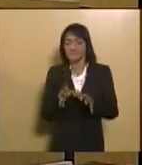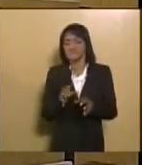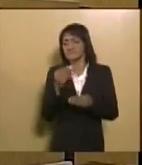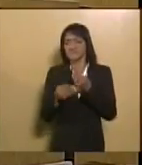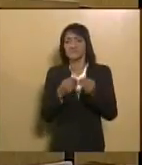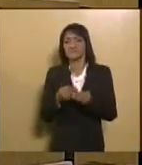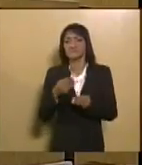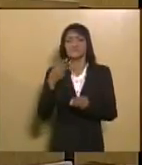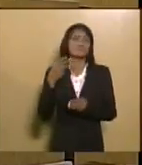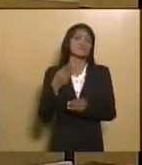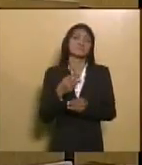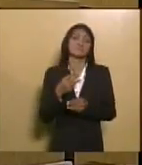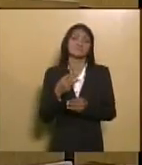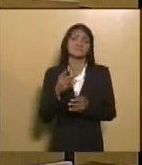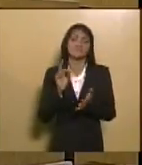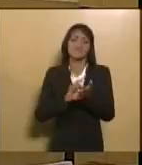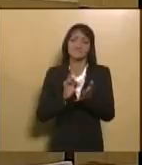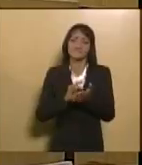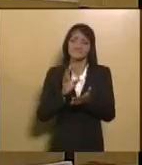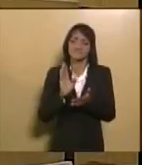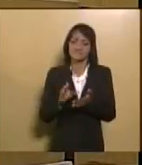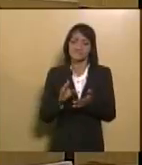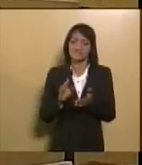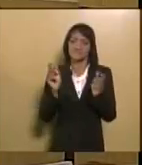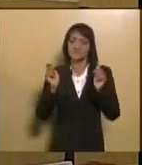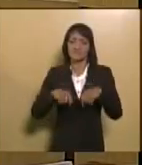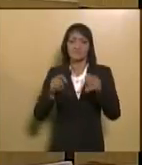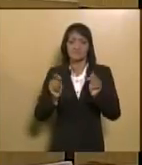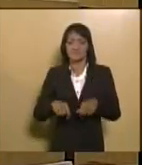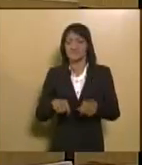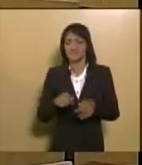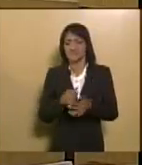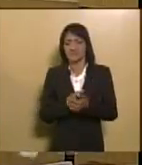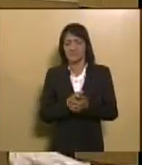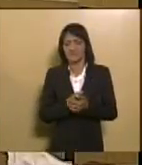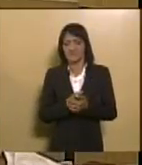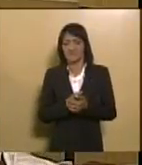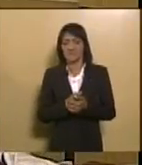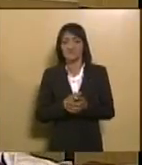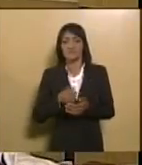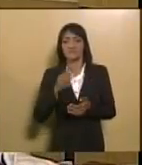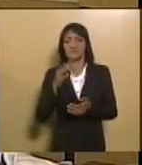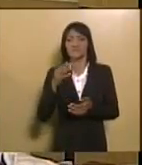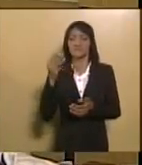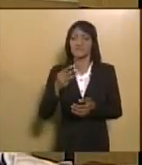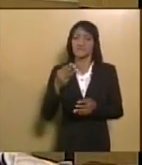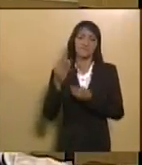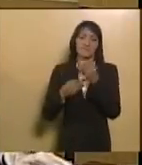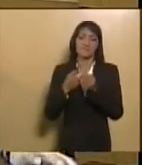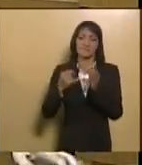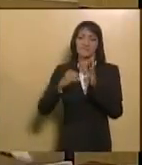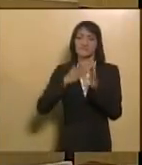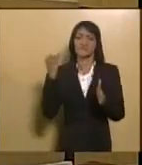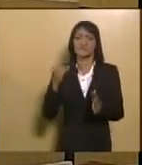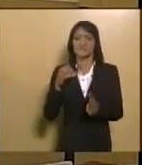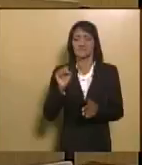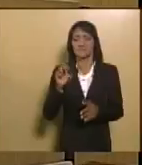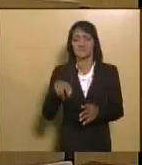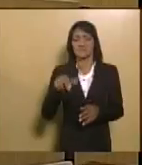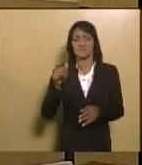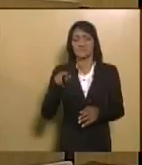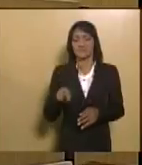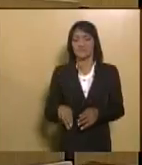pagar R$ 300.000. Além disso, vai ter que ressarcir os gastos com terceiros, que é esse contrato com a Sanear, mais